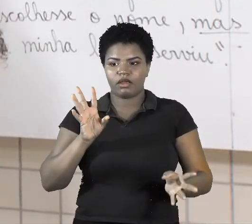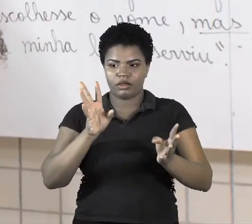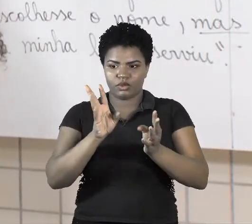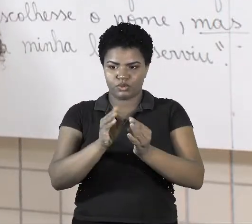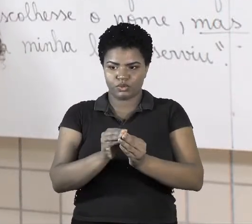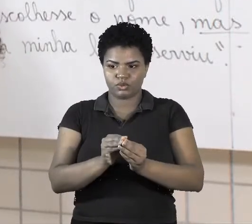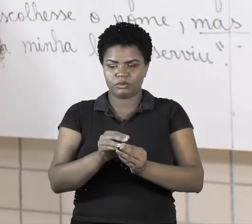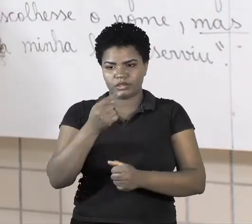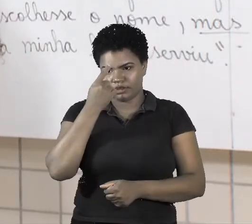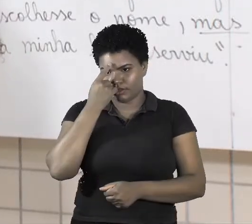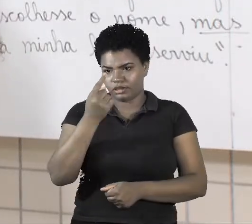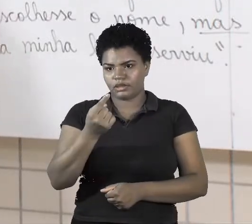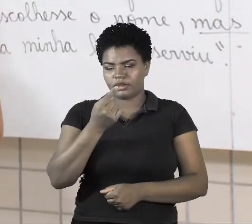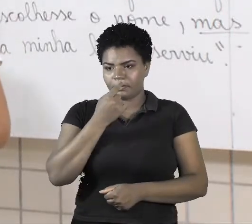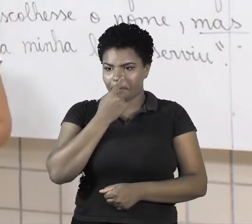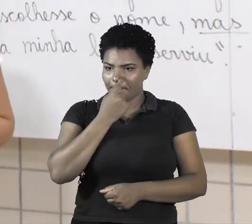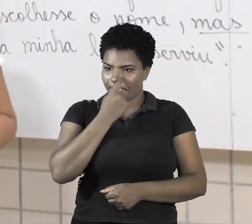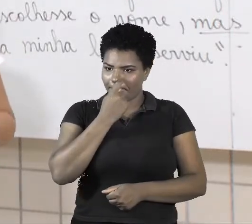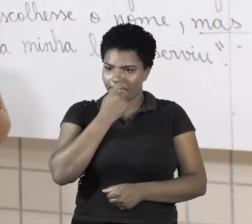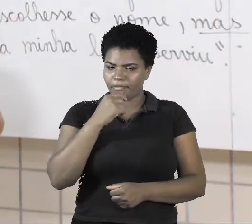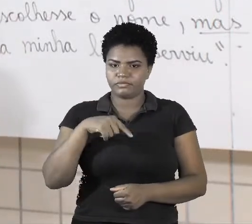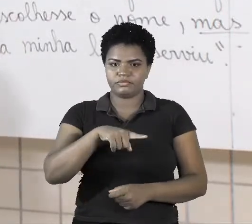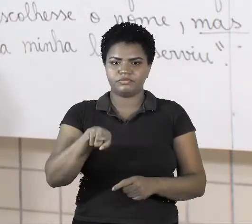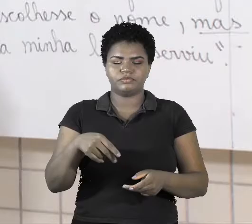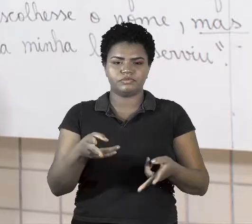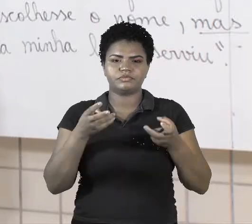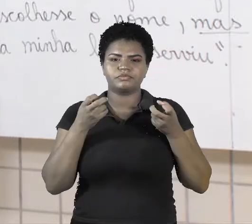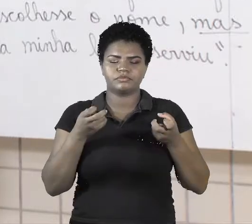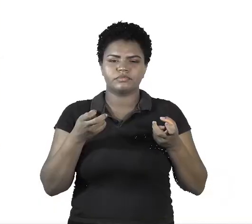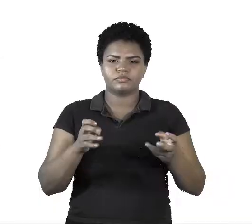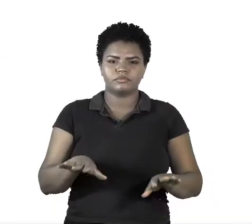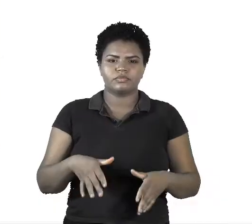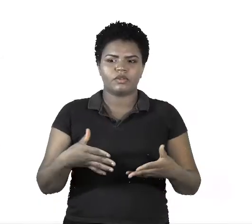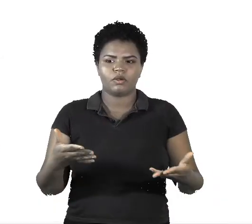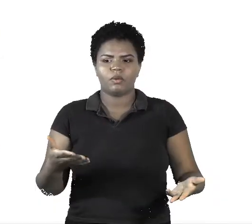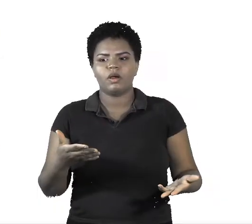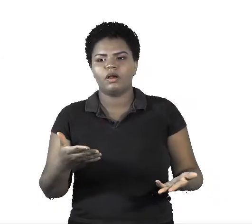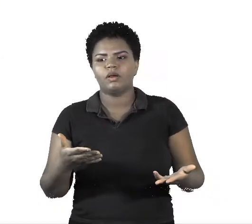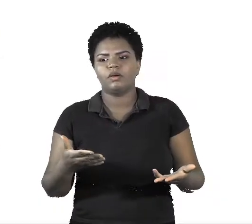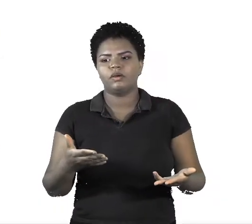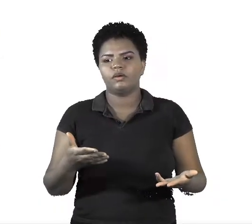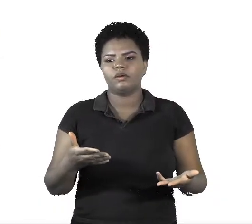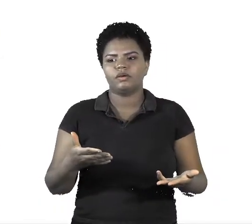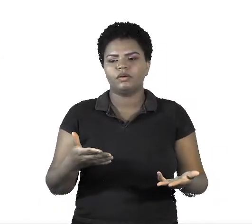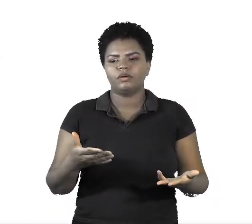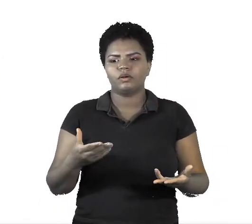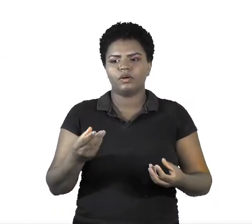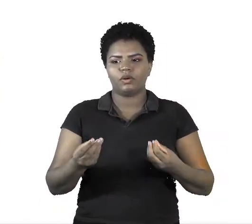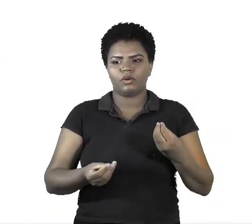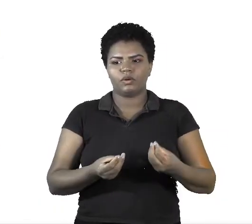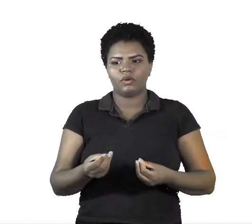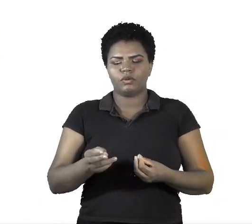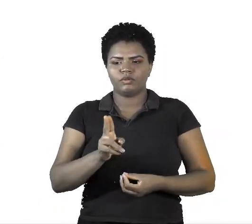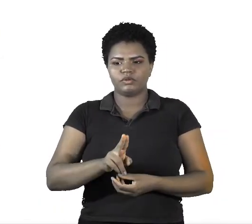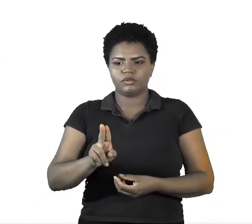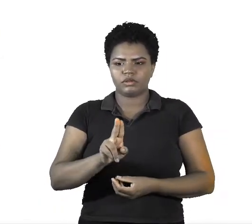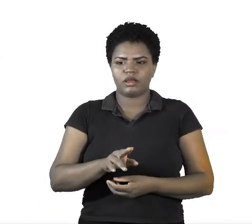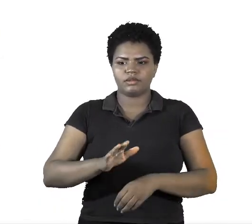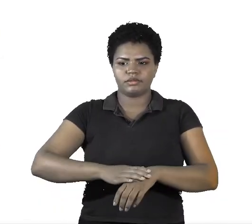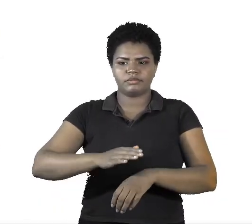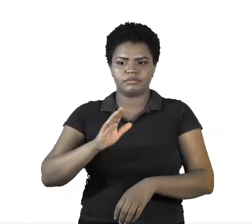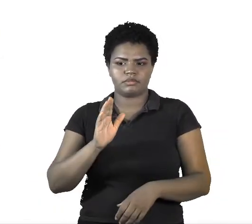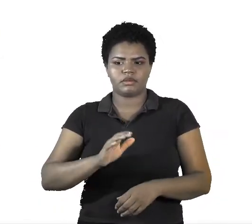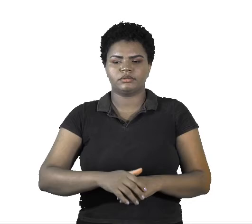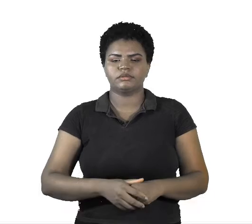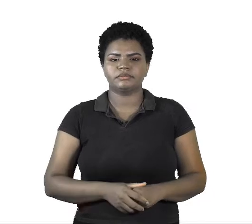de... É só para vocês perceberem mesmo quais são as conjunções subordinativas mais utilizadas, né? Então,